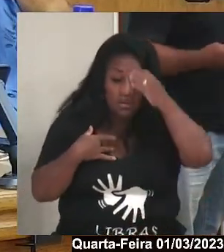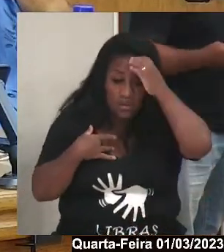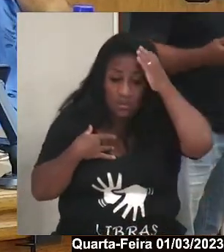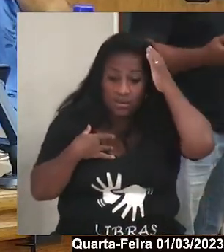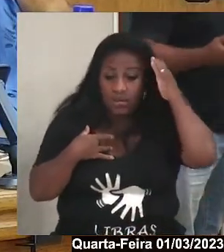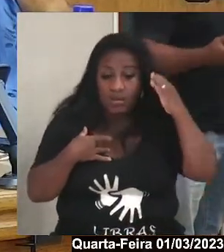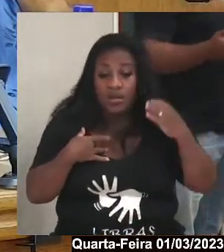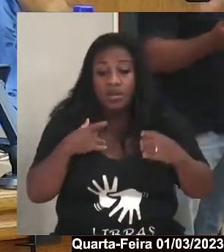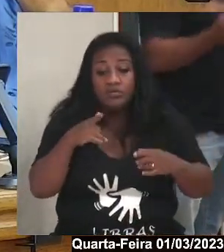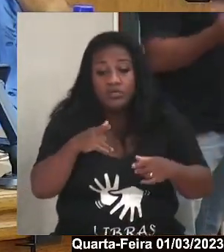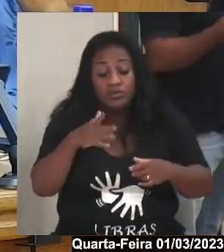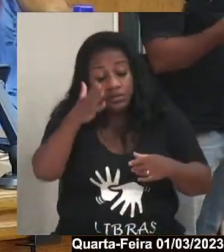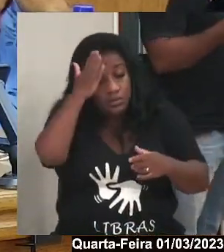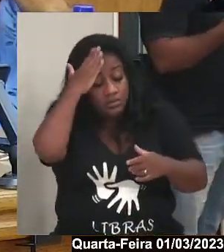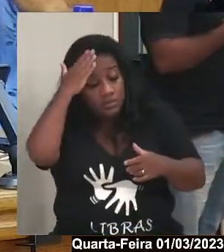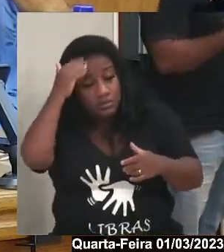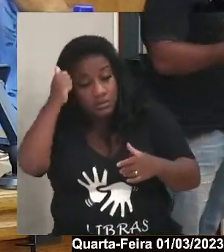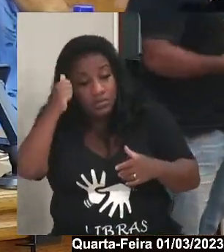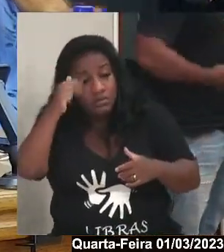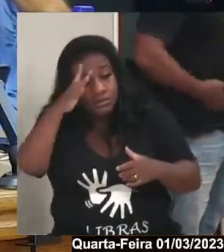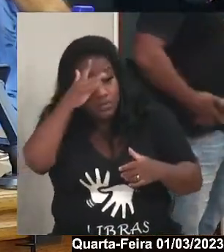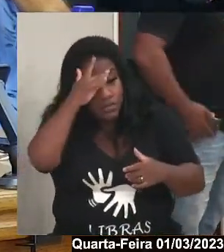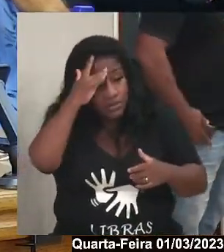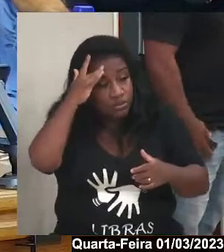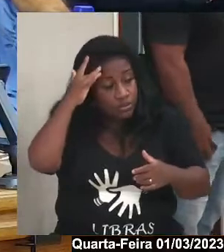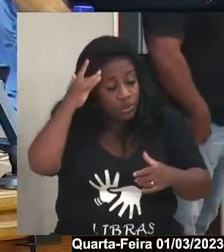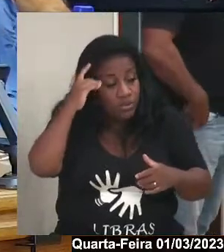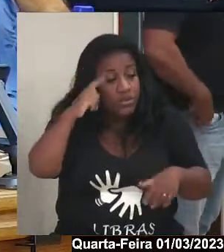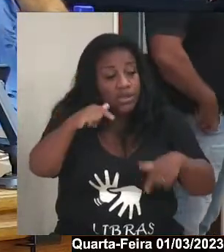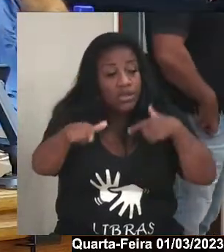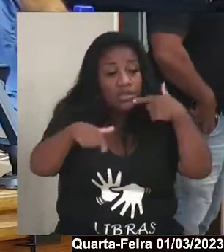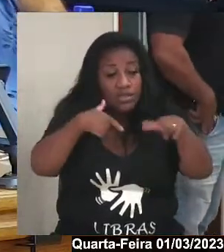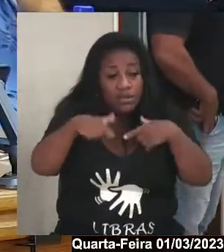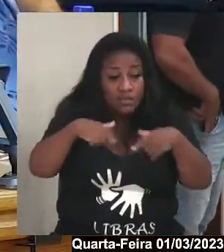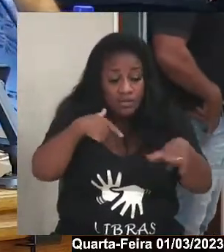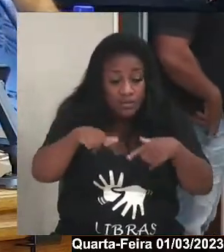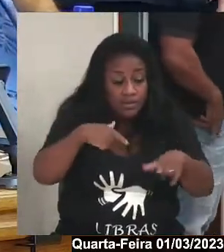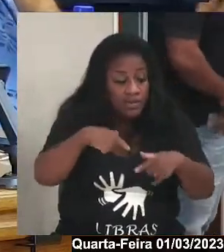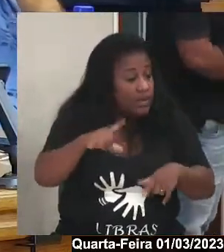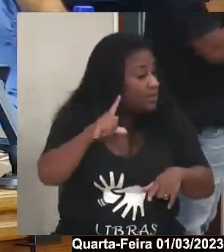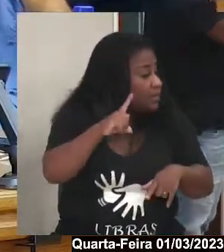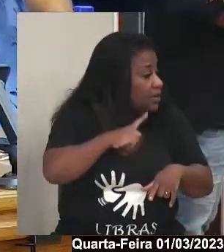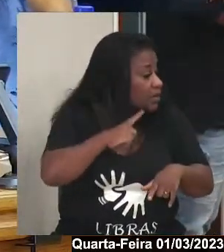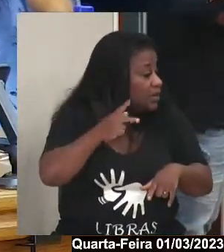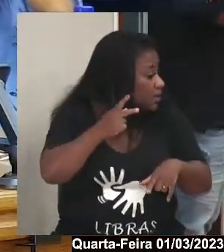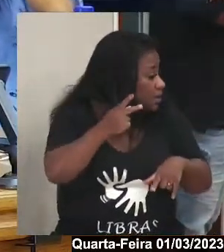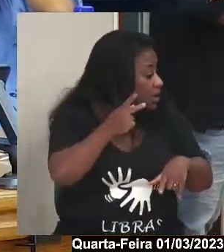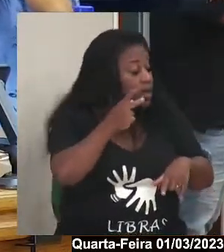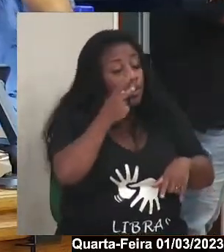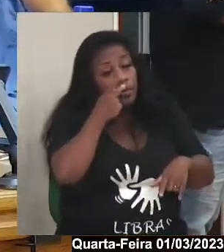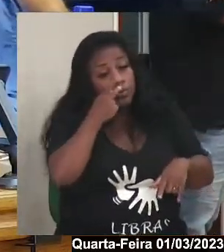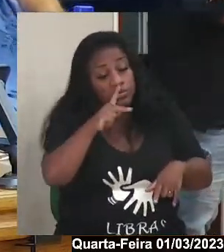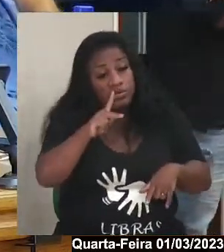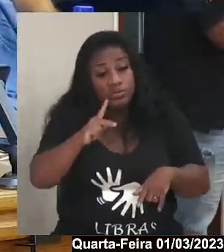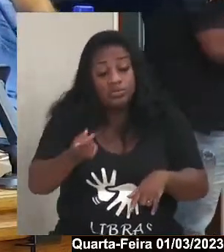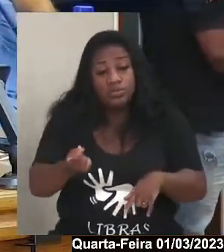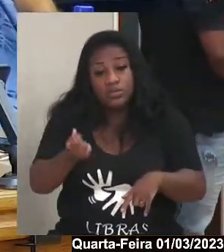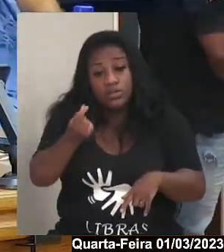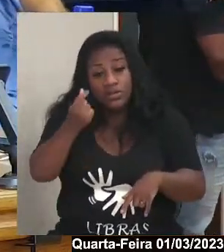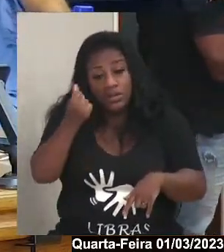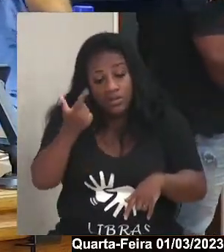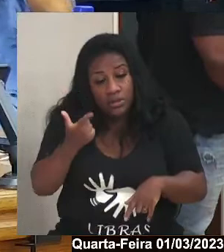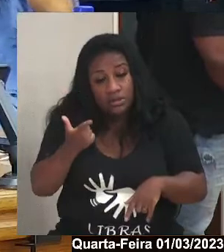mercado, fomentou o nosso comércio e pessoas que estavam ali para trabalhar, ganharam o seu dinheirinho e levaram para casa com